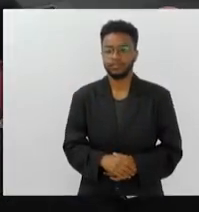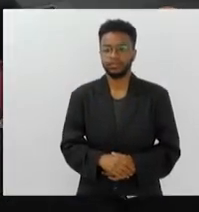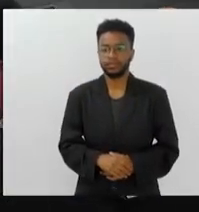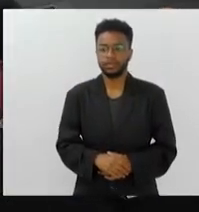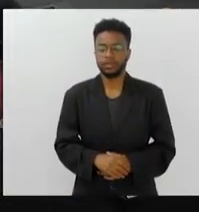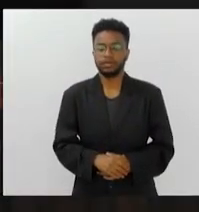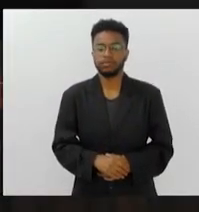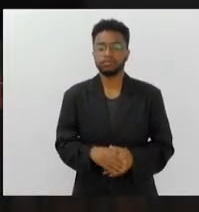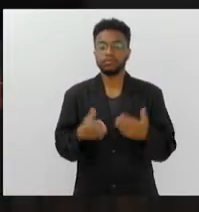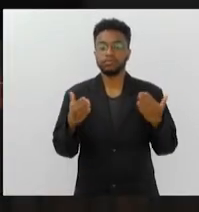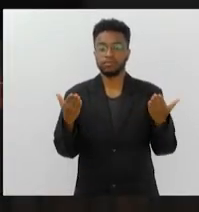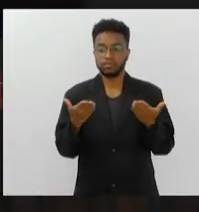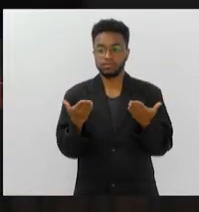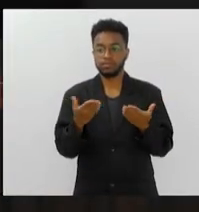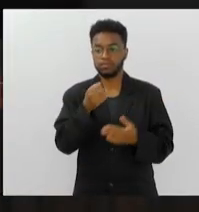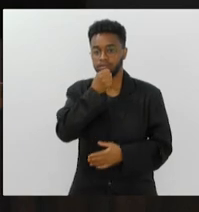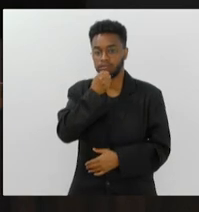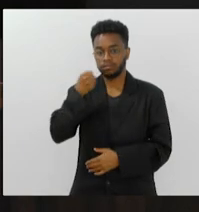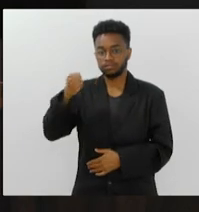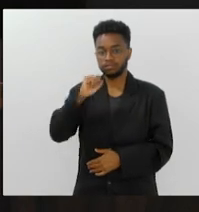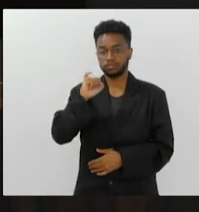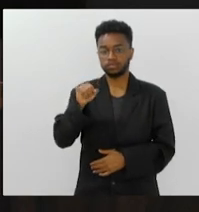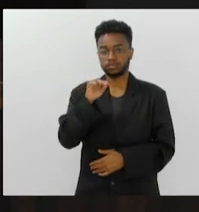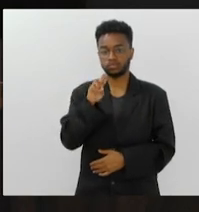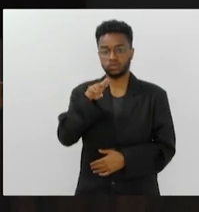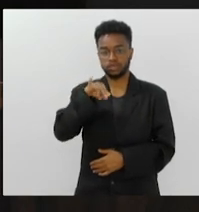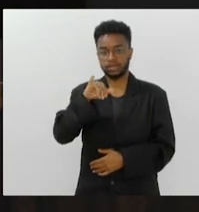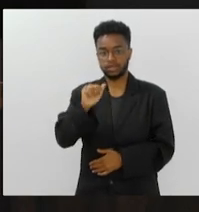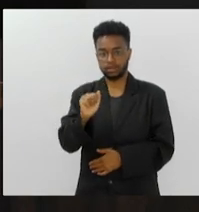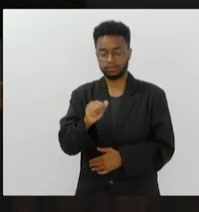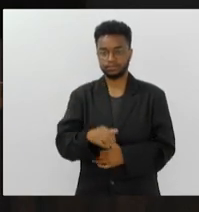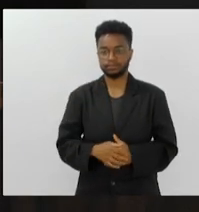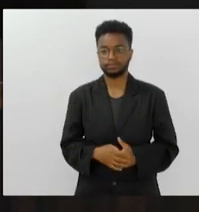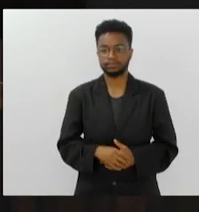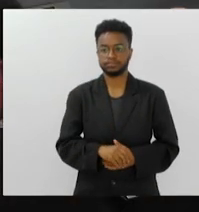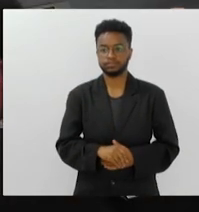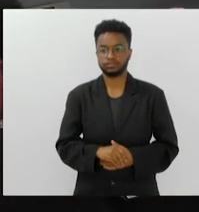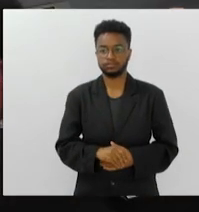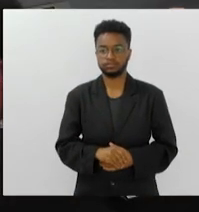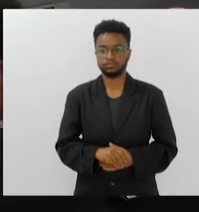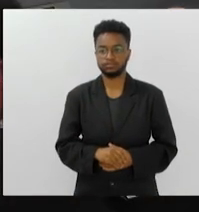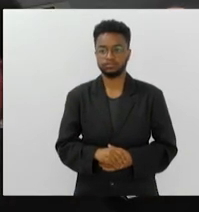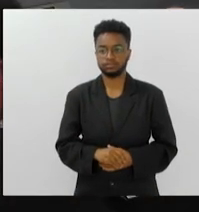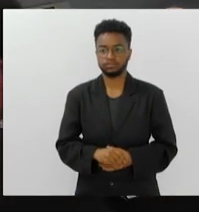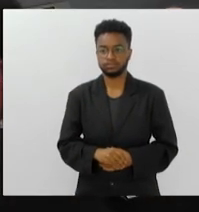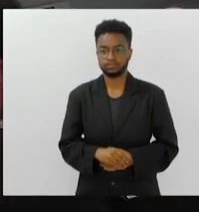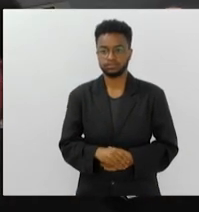Passo a palavra agora para a doutora Júnia Bonfante Raimundo.